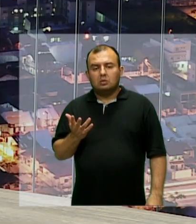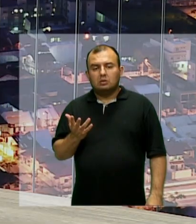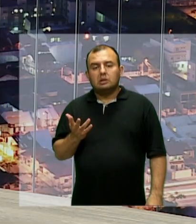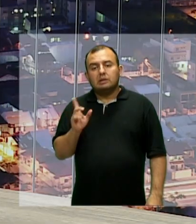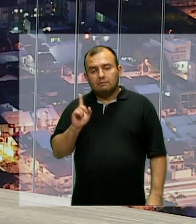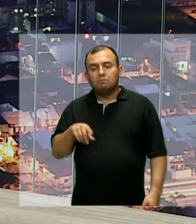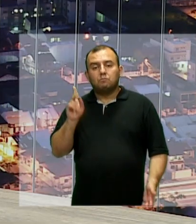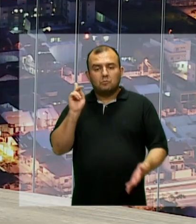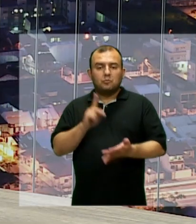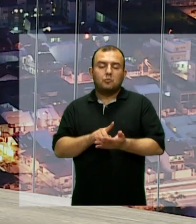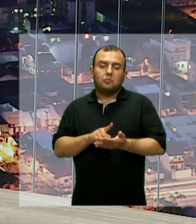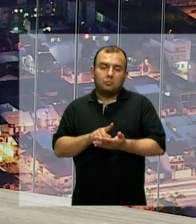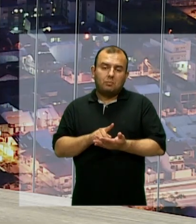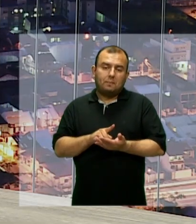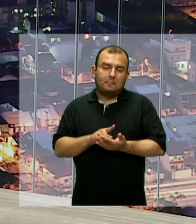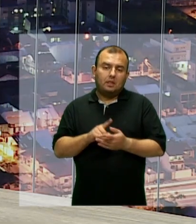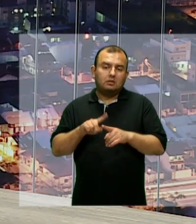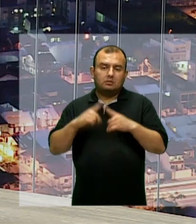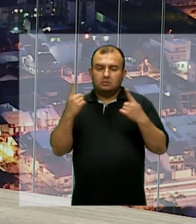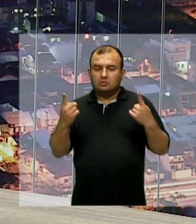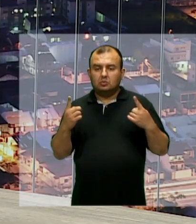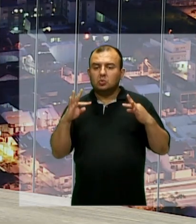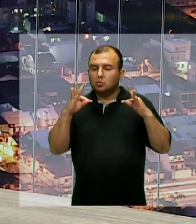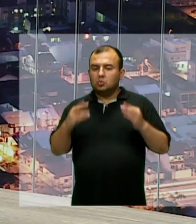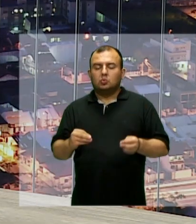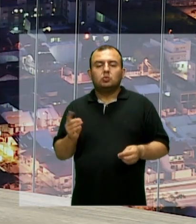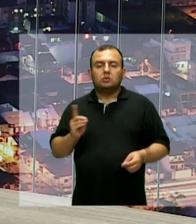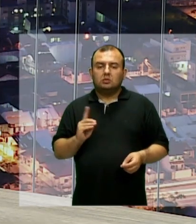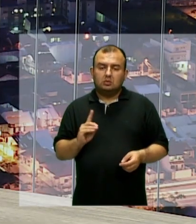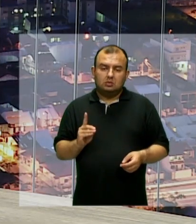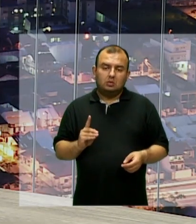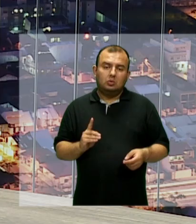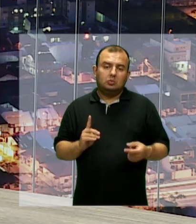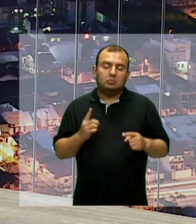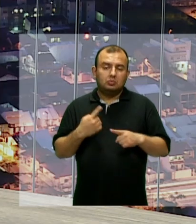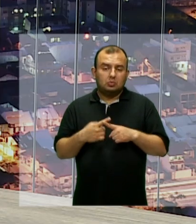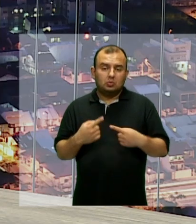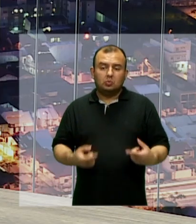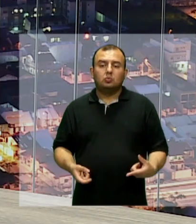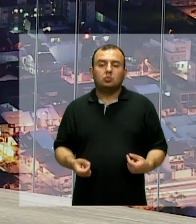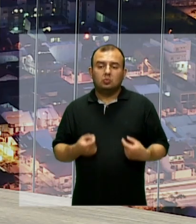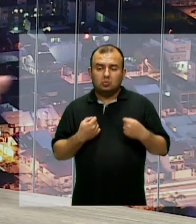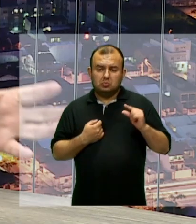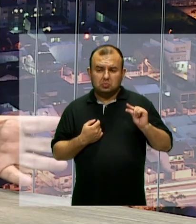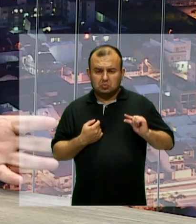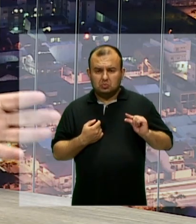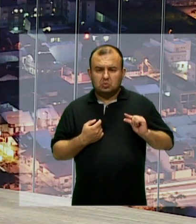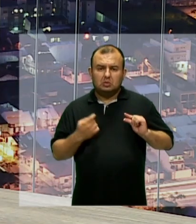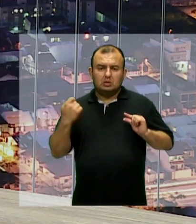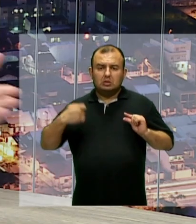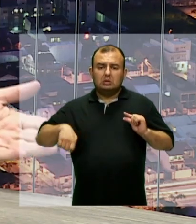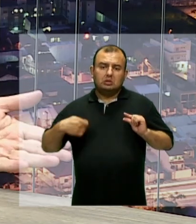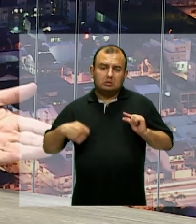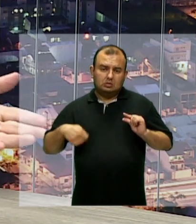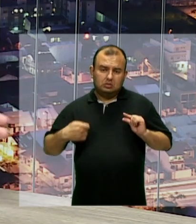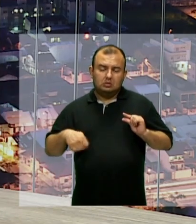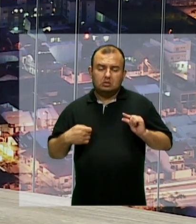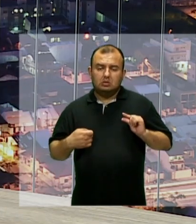é realmente factível, mas não é em todos os casos, né? Não é porque um tumor era pequeno que ele necessariamente vai